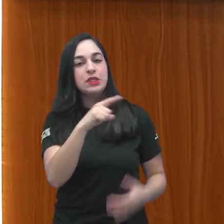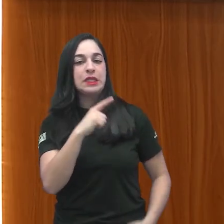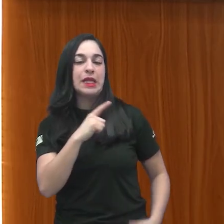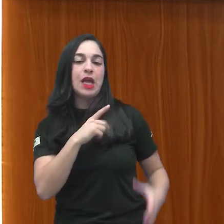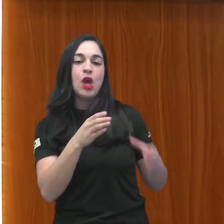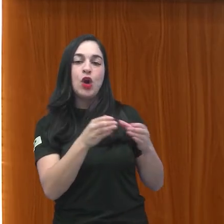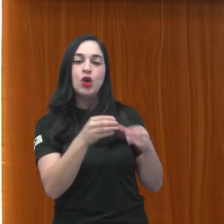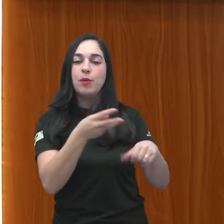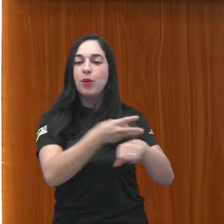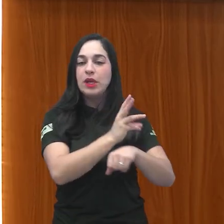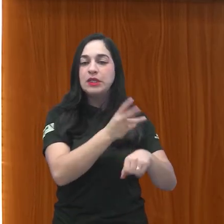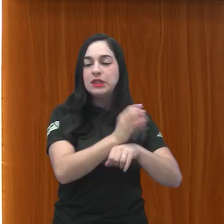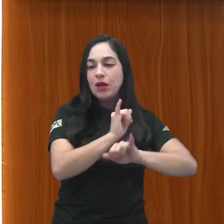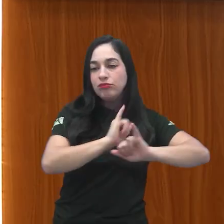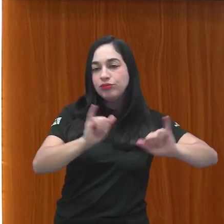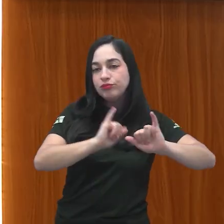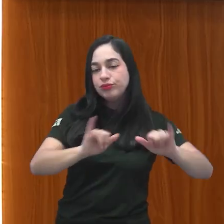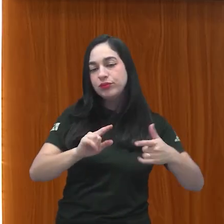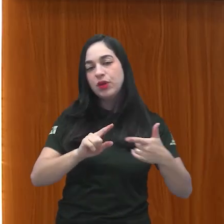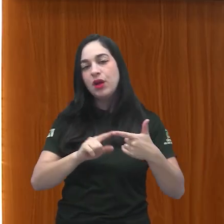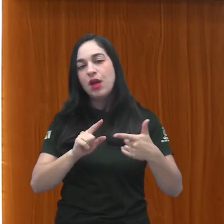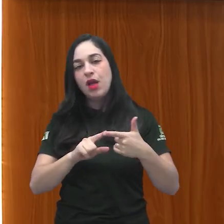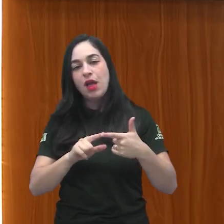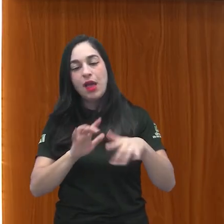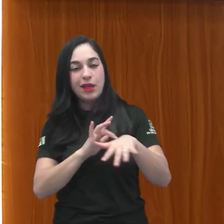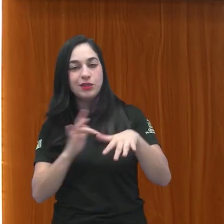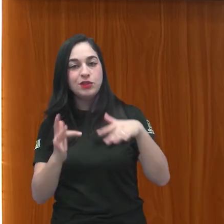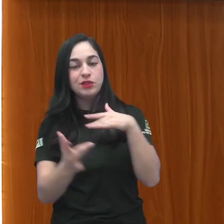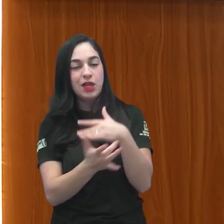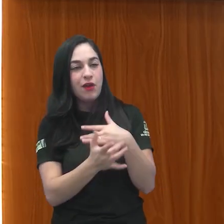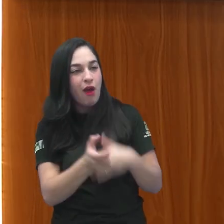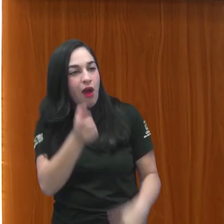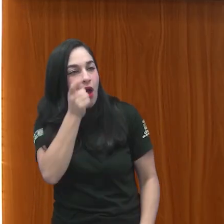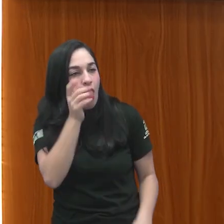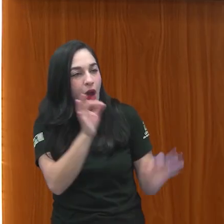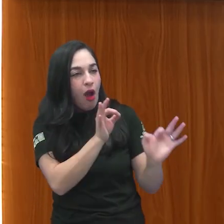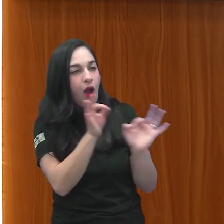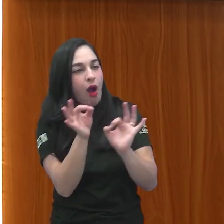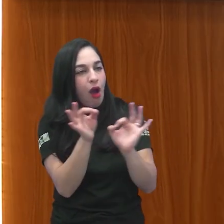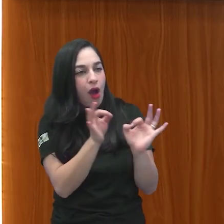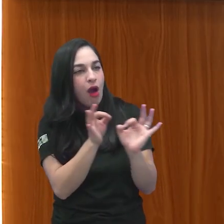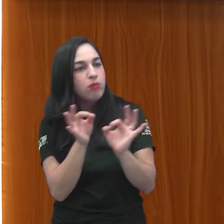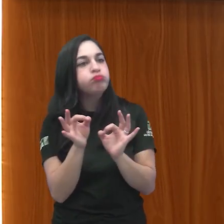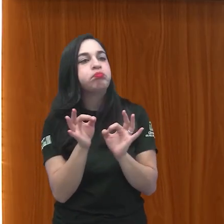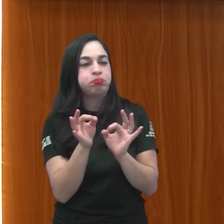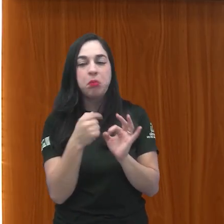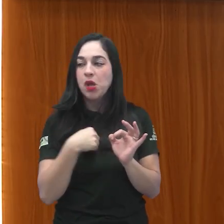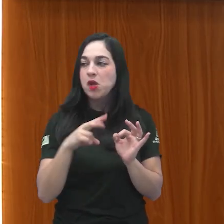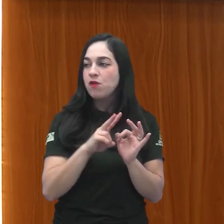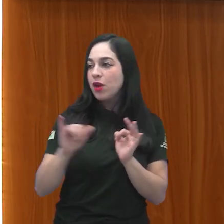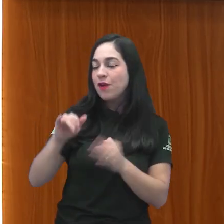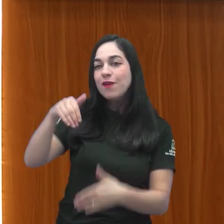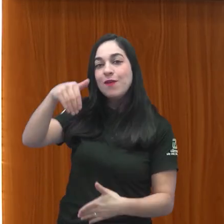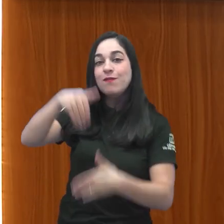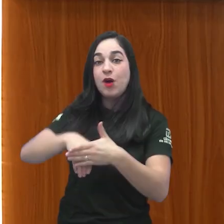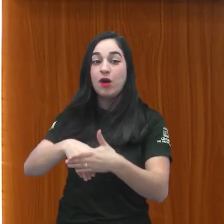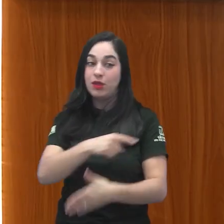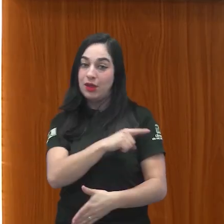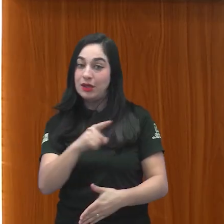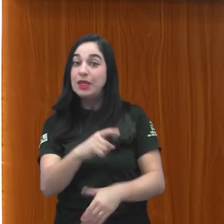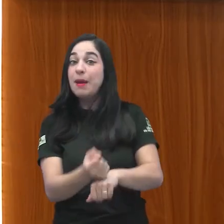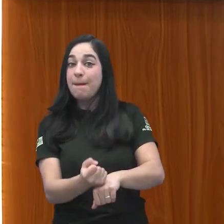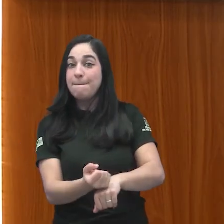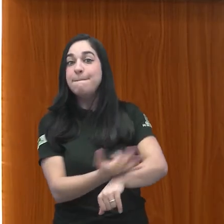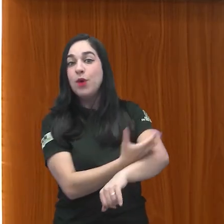feitas através de grupos do WhatsApp, de redes sociais, e essas manipulações acabam mobilizando pessoas através